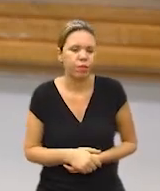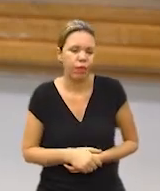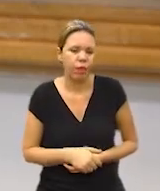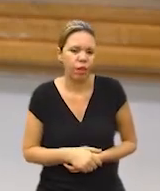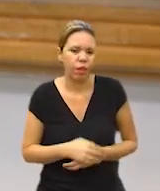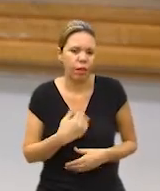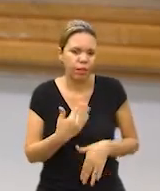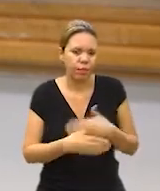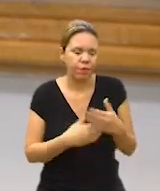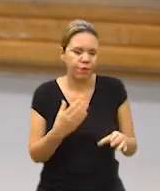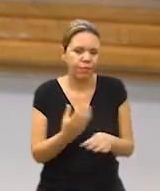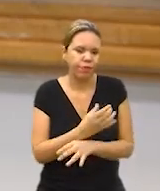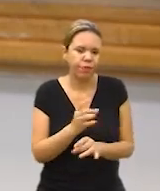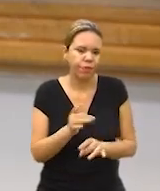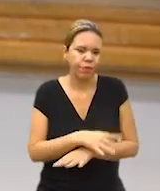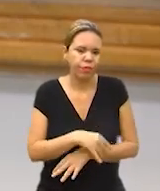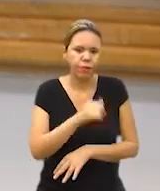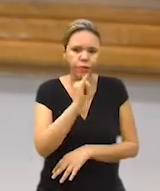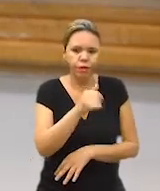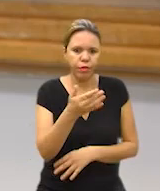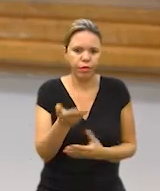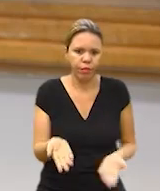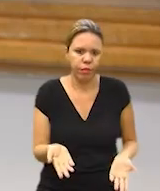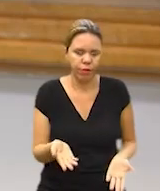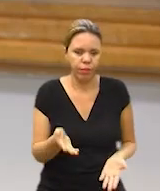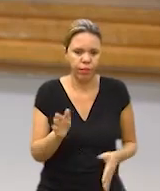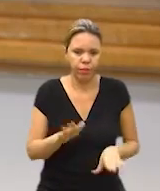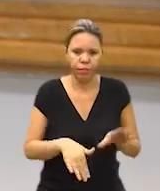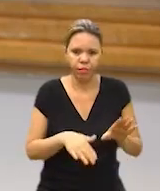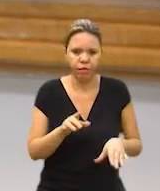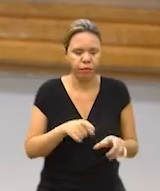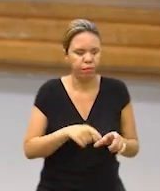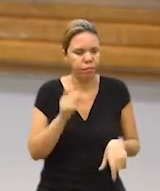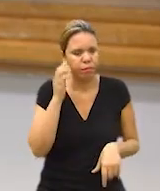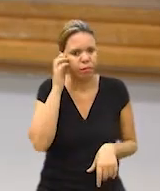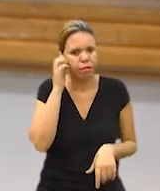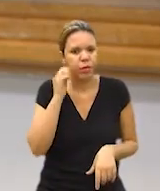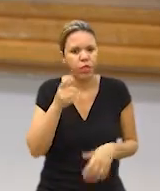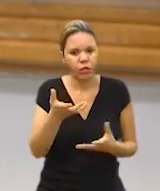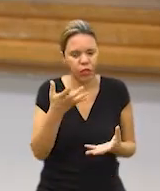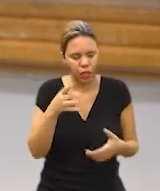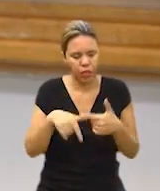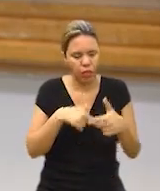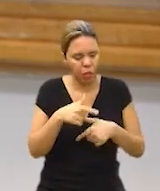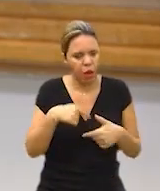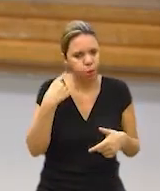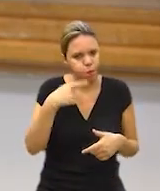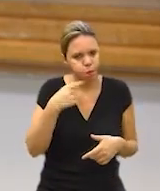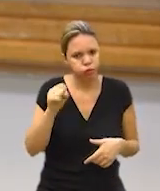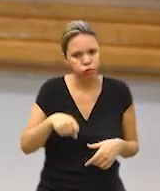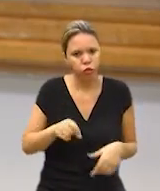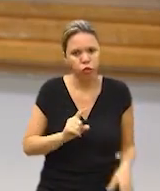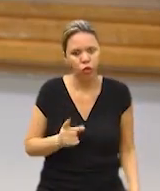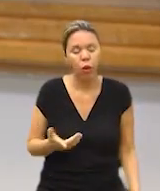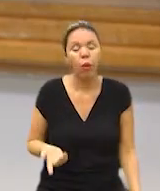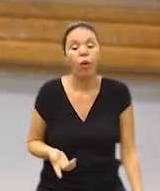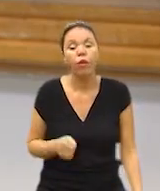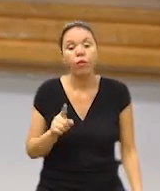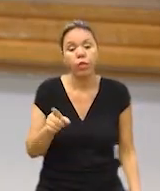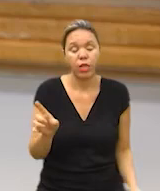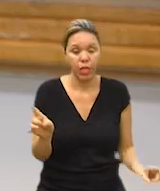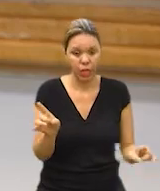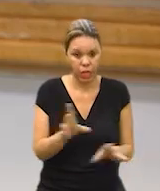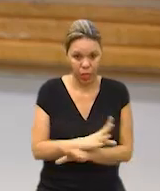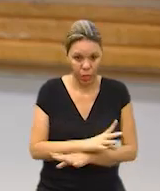aquela fase completa. Eu falo isso, eu digo assim, independente de você querer advogar, independente, você tem que fechar